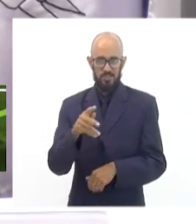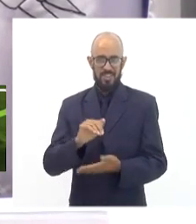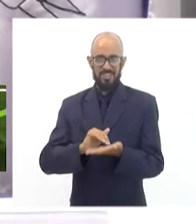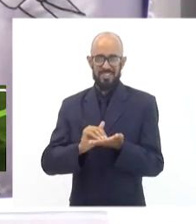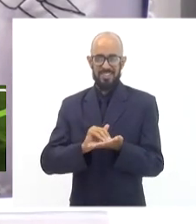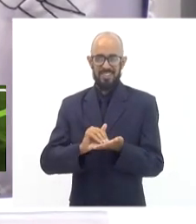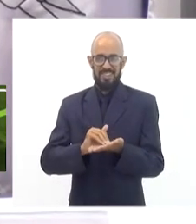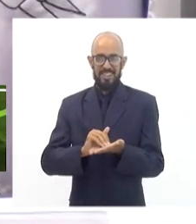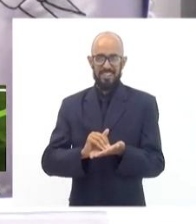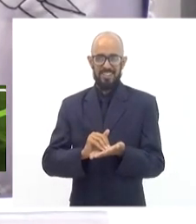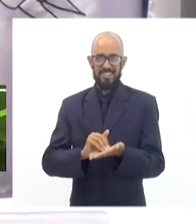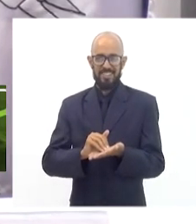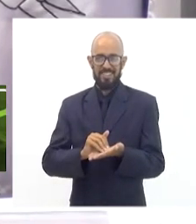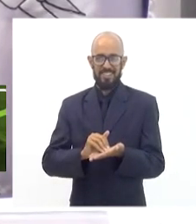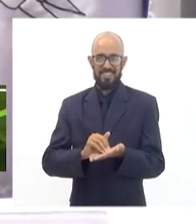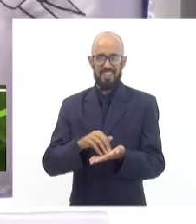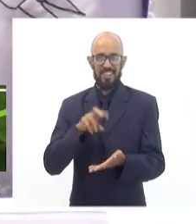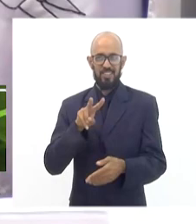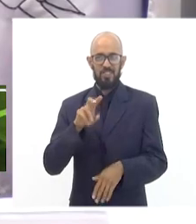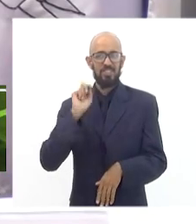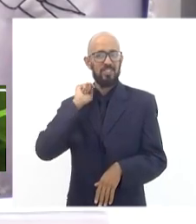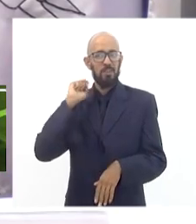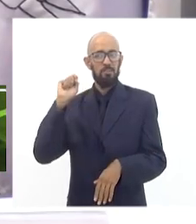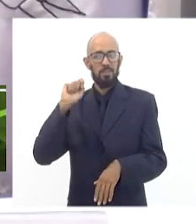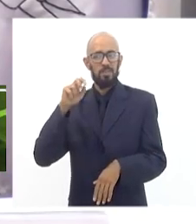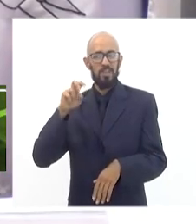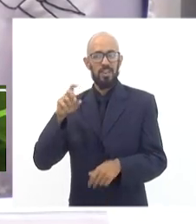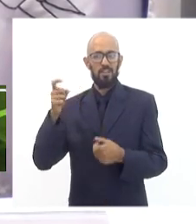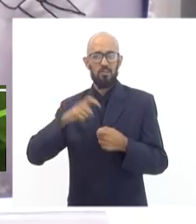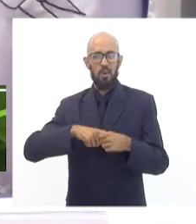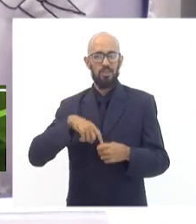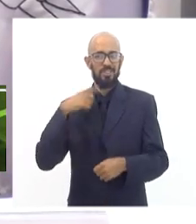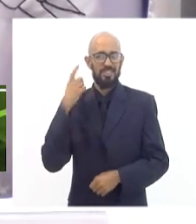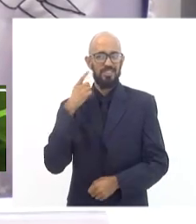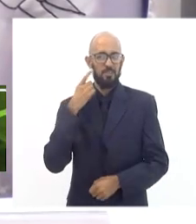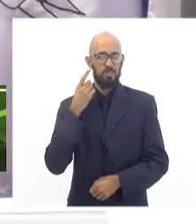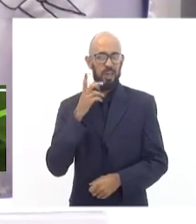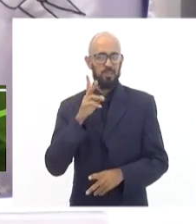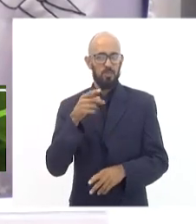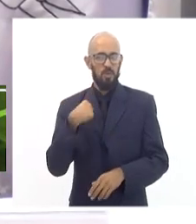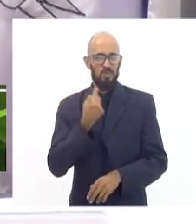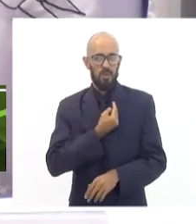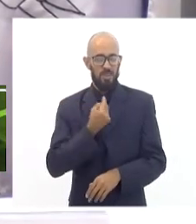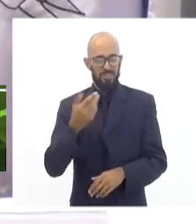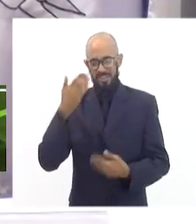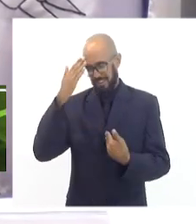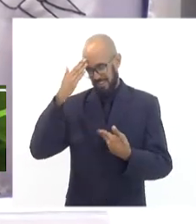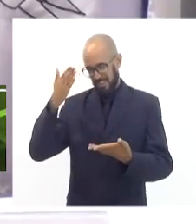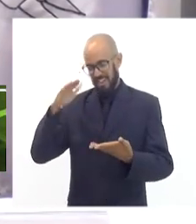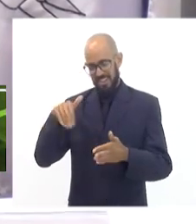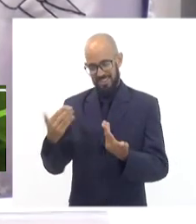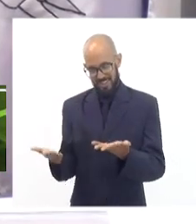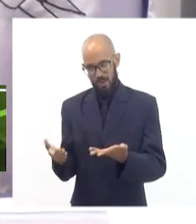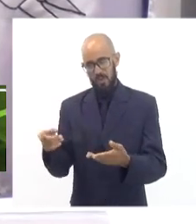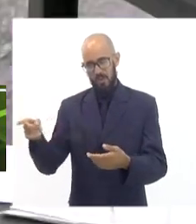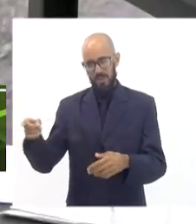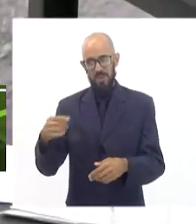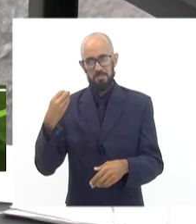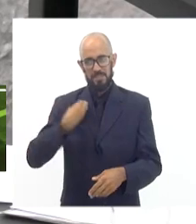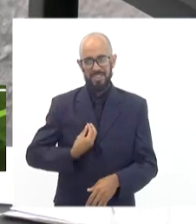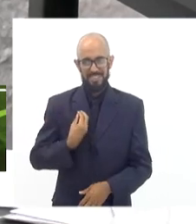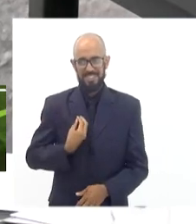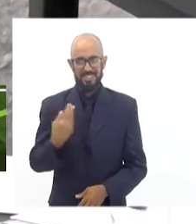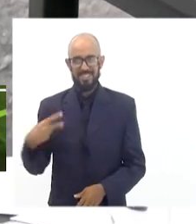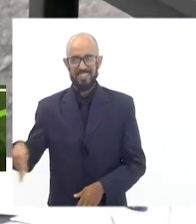a partir do dia dois de abril e se ela Deputado como nós agradecer agradecer a